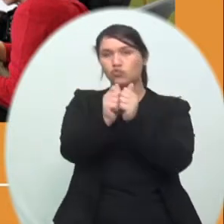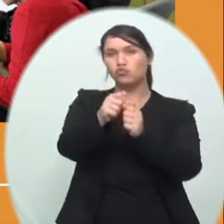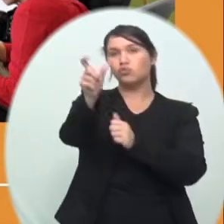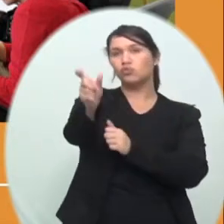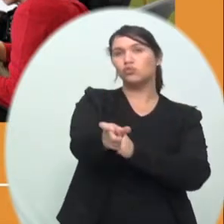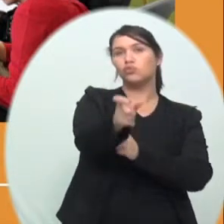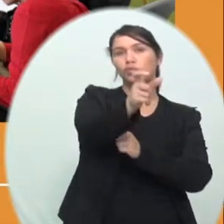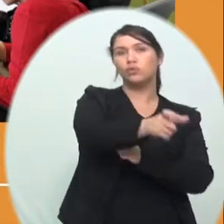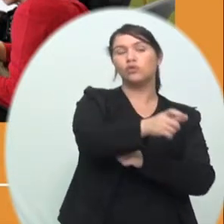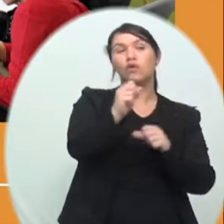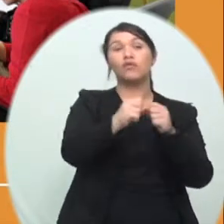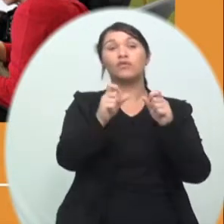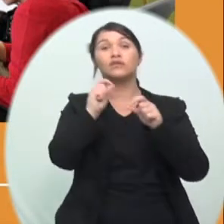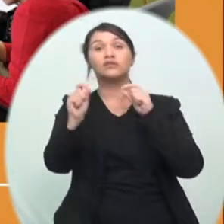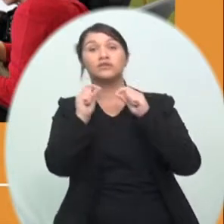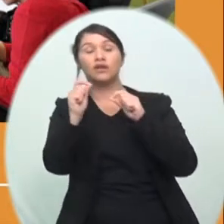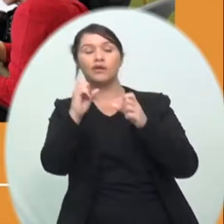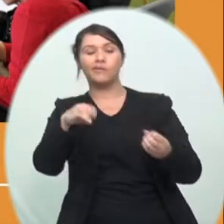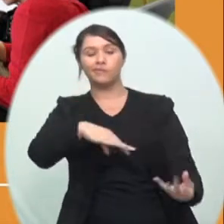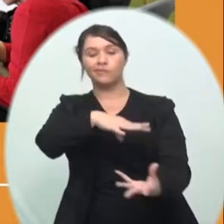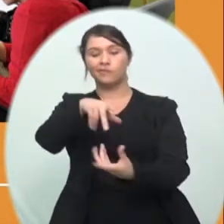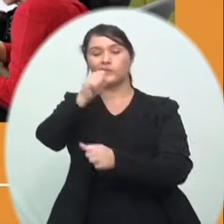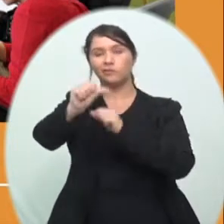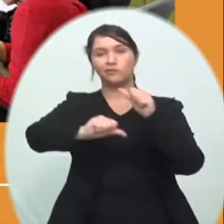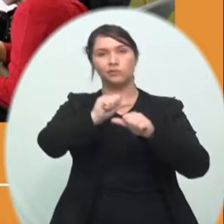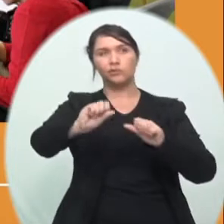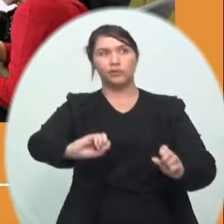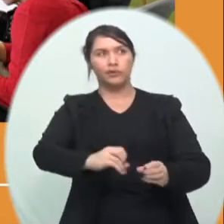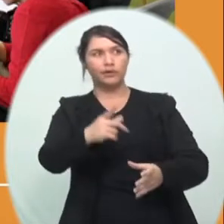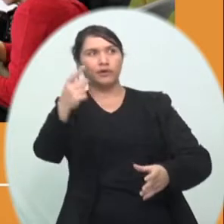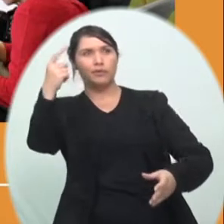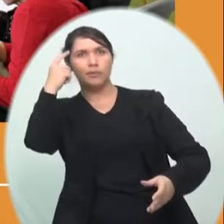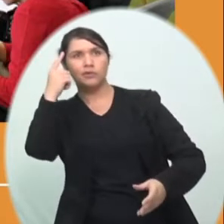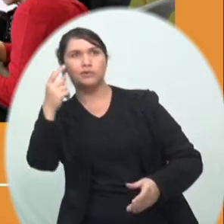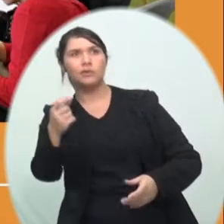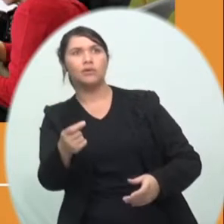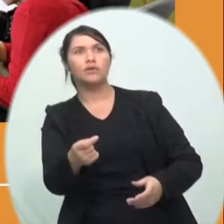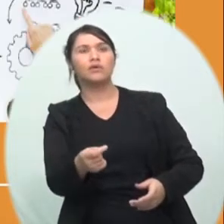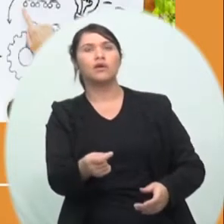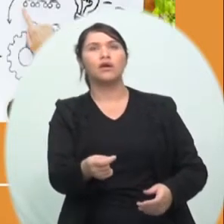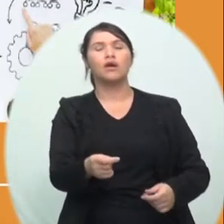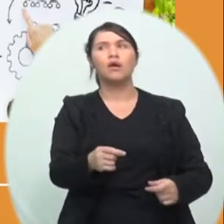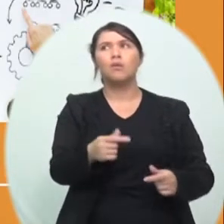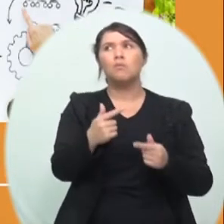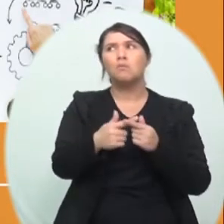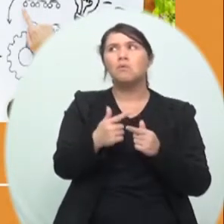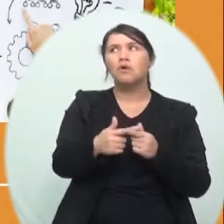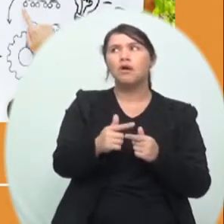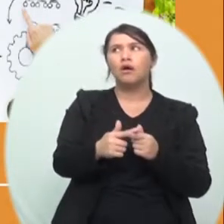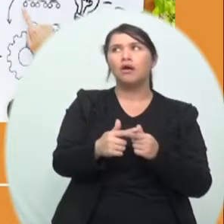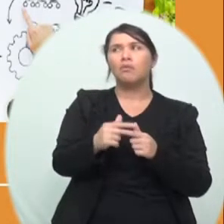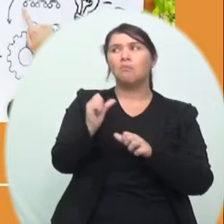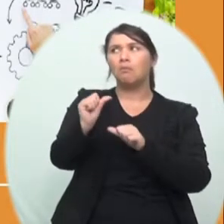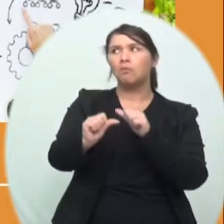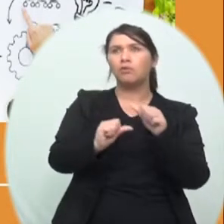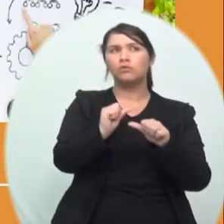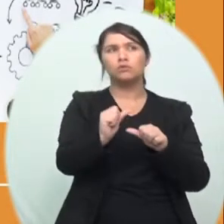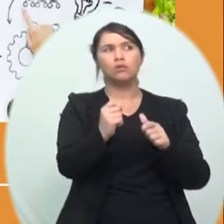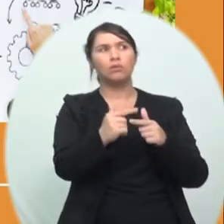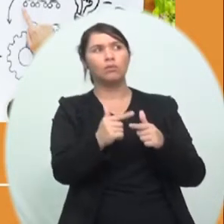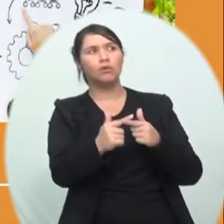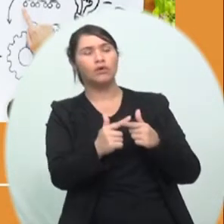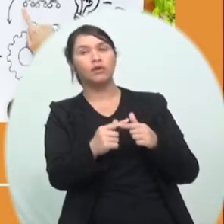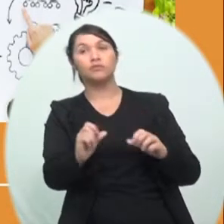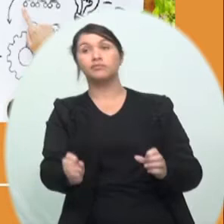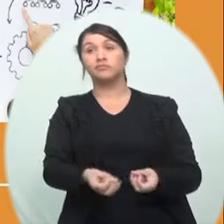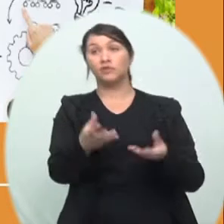mundo. Começam a questionar por que, que tem que ser assim e não de uma outra forma. São esses empreendedores que estão nas